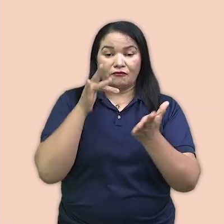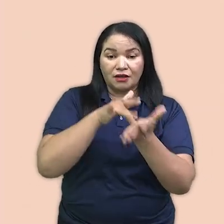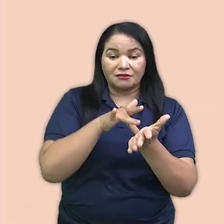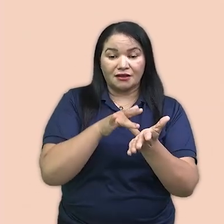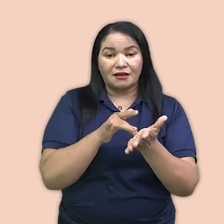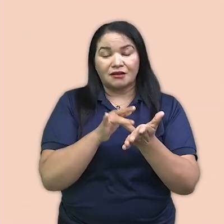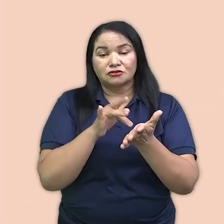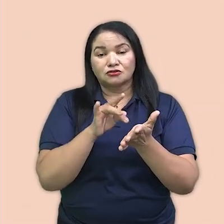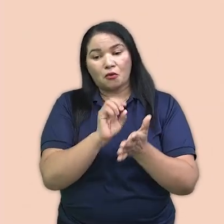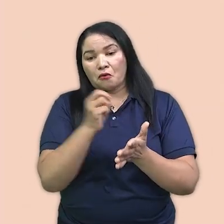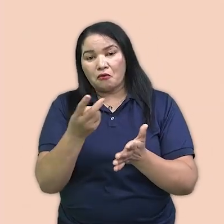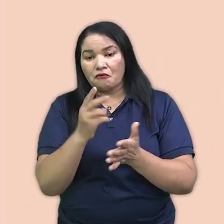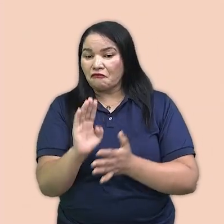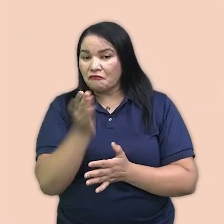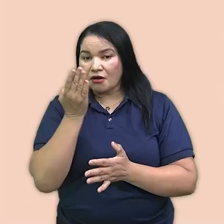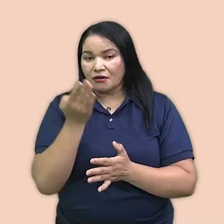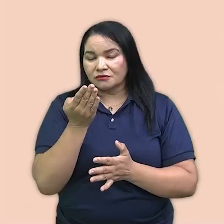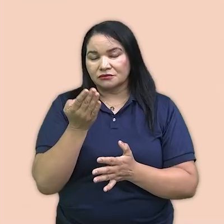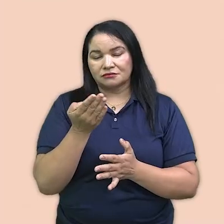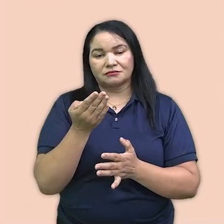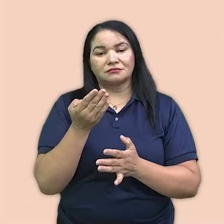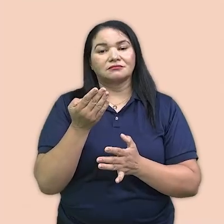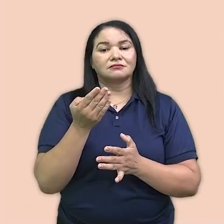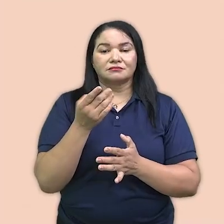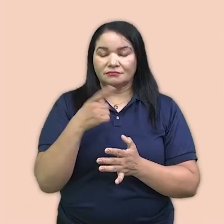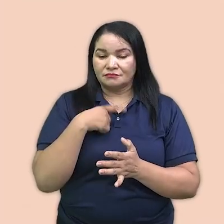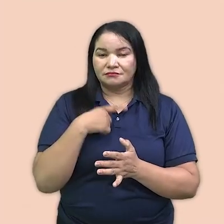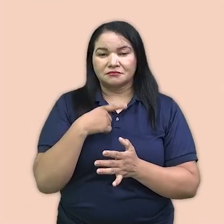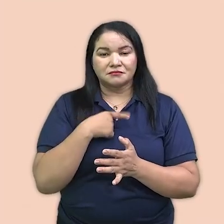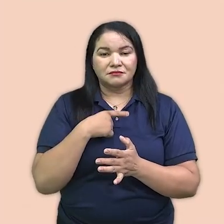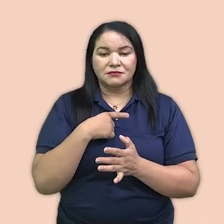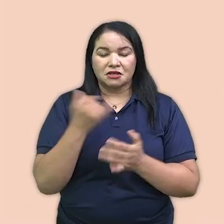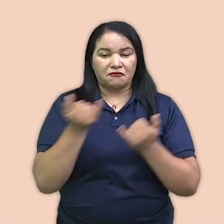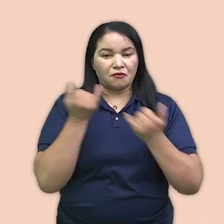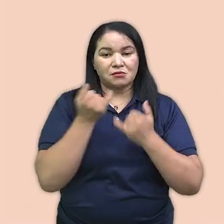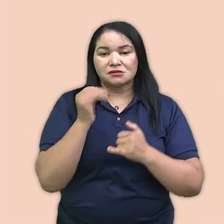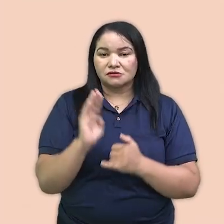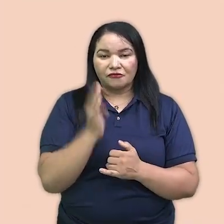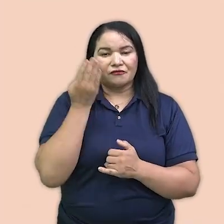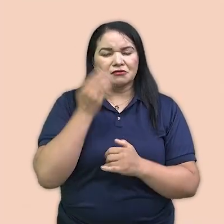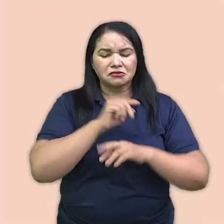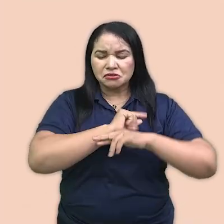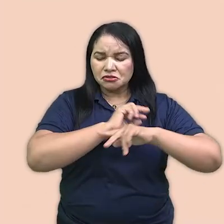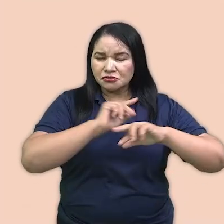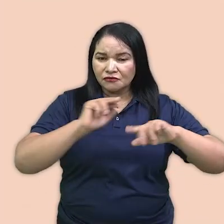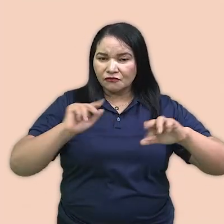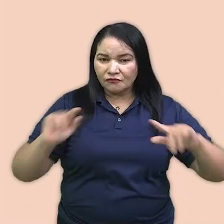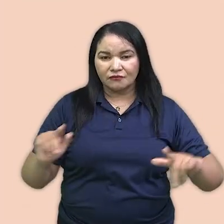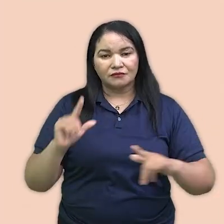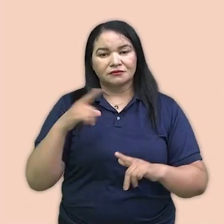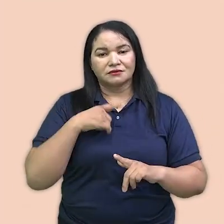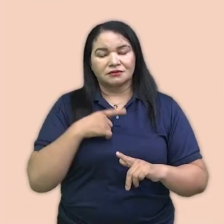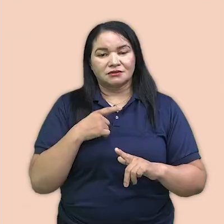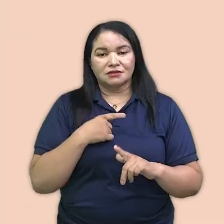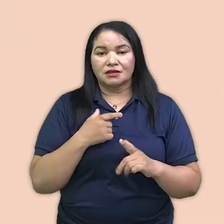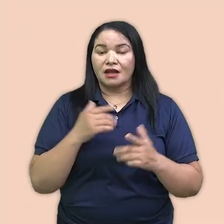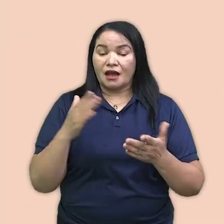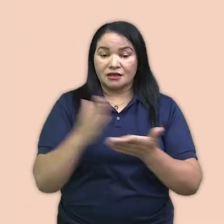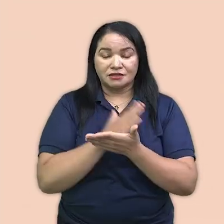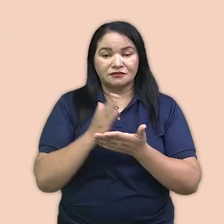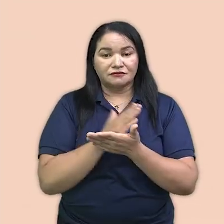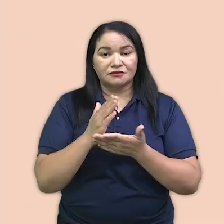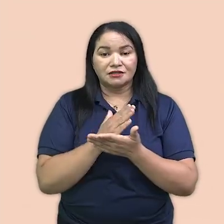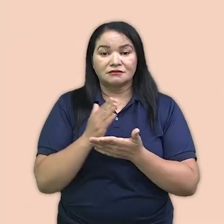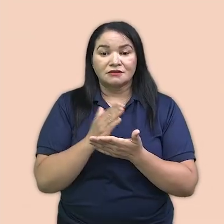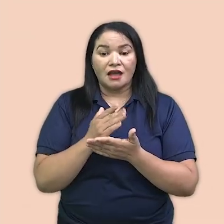é. Justamente por causa do advento das fake news aí que surgem. Então, é muita informação e que, na